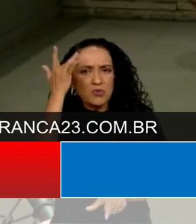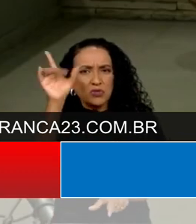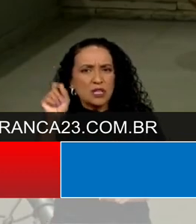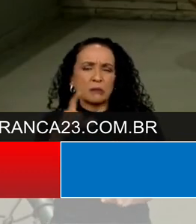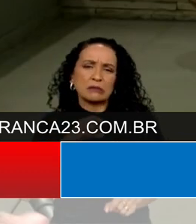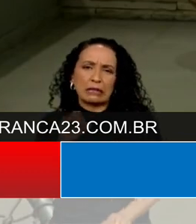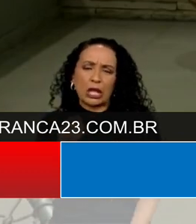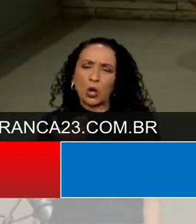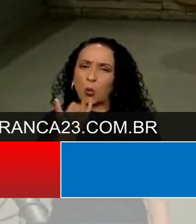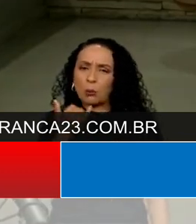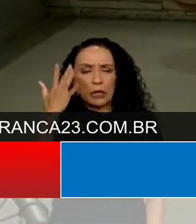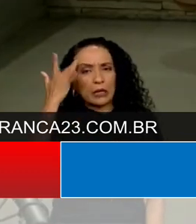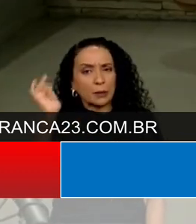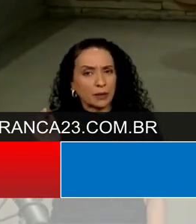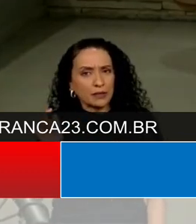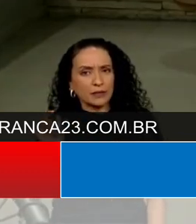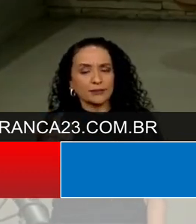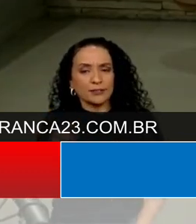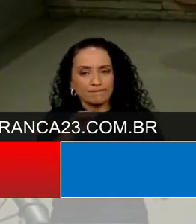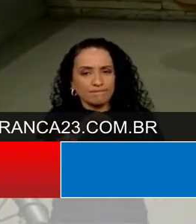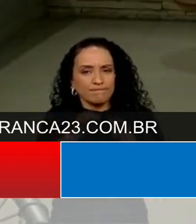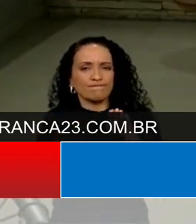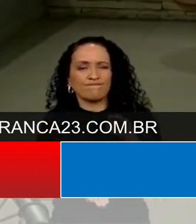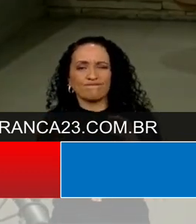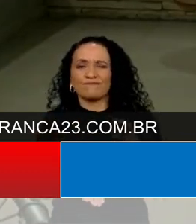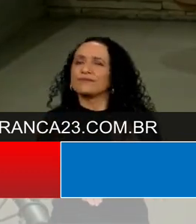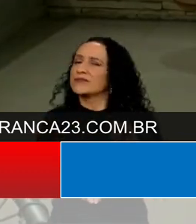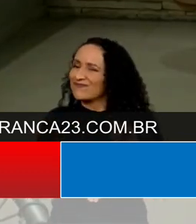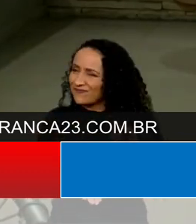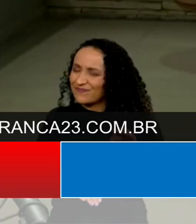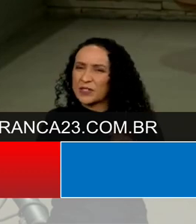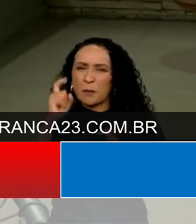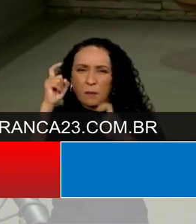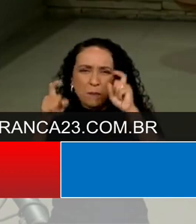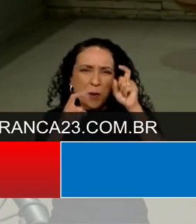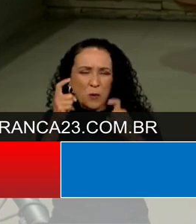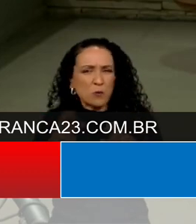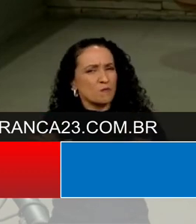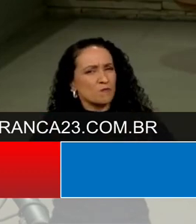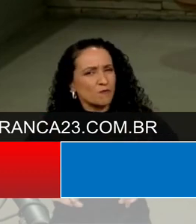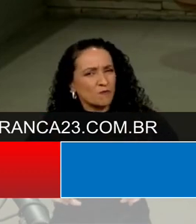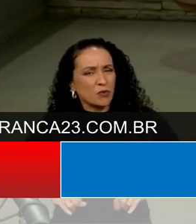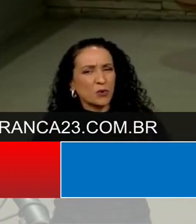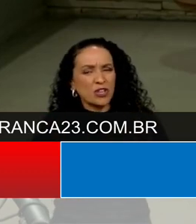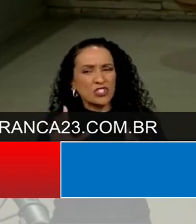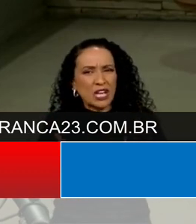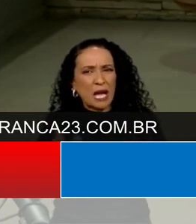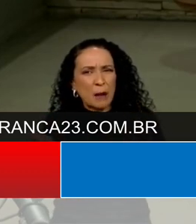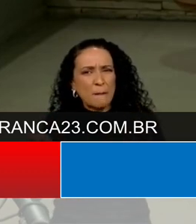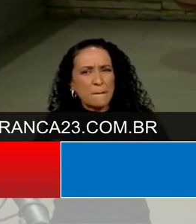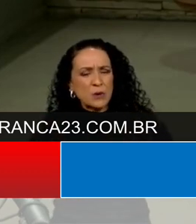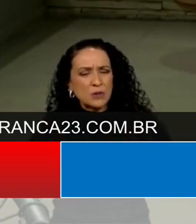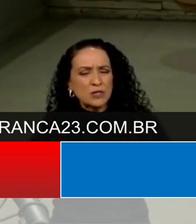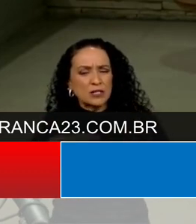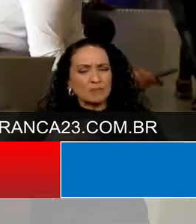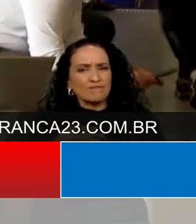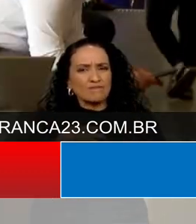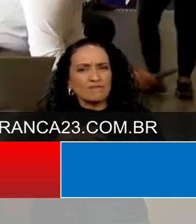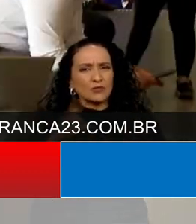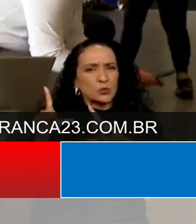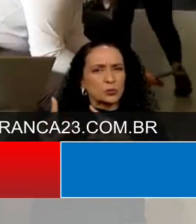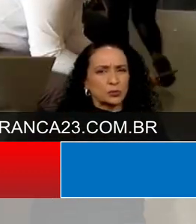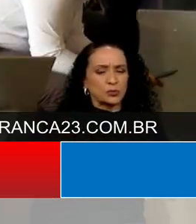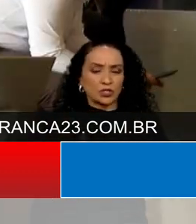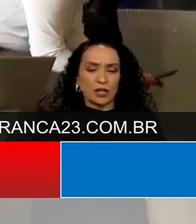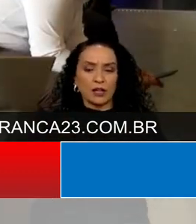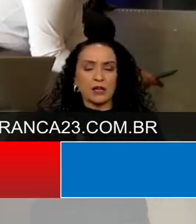vão ter o que comer amanhã. E essa desigualdade dói. Porque você já está com uma capacidade funcional em declínio. Eu acho que o